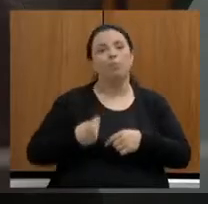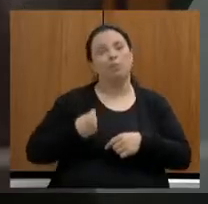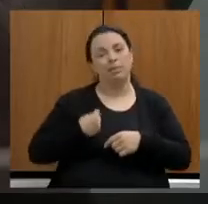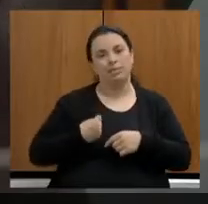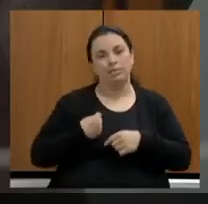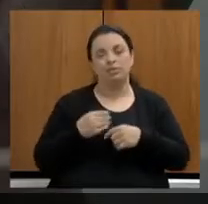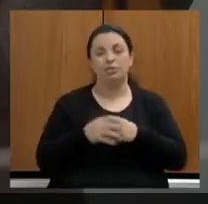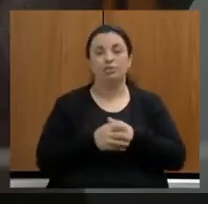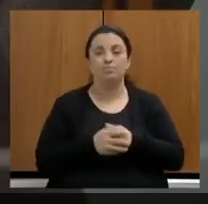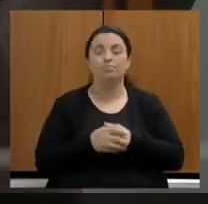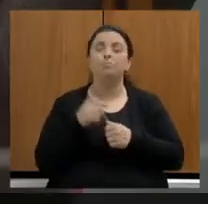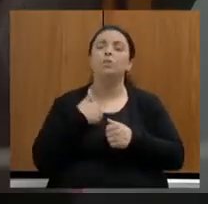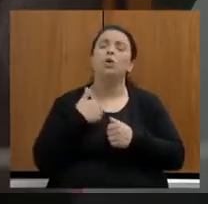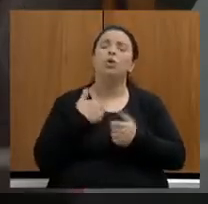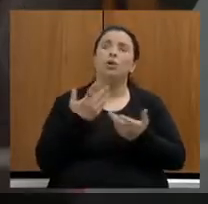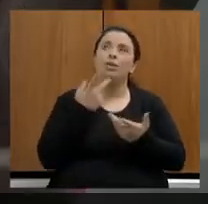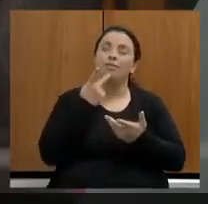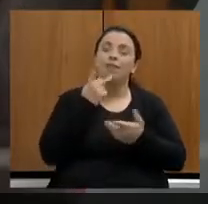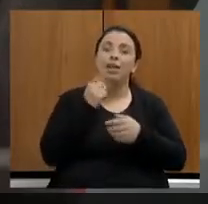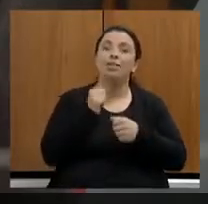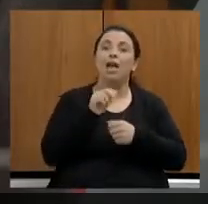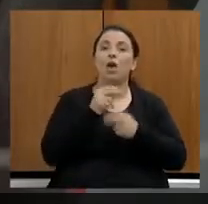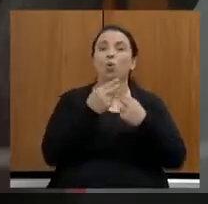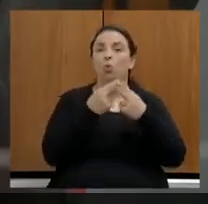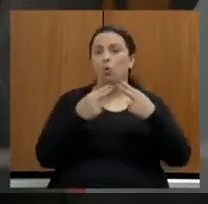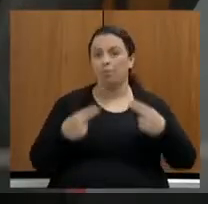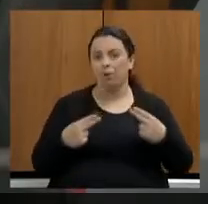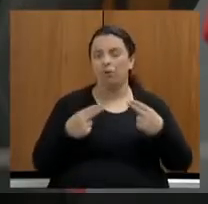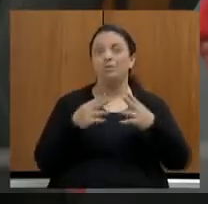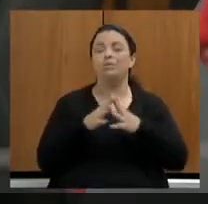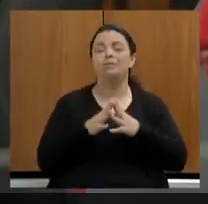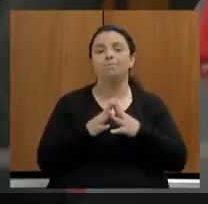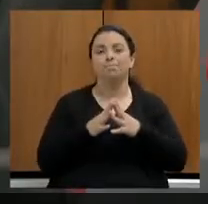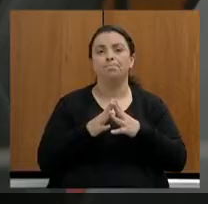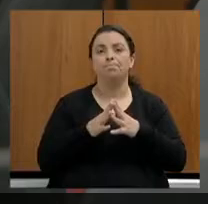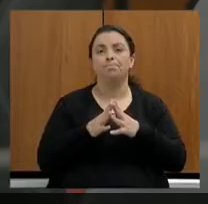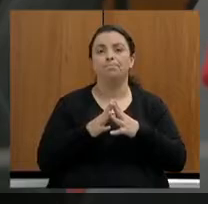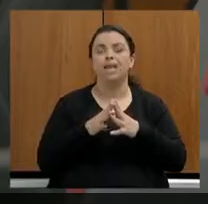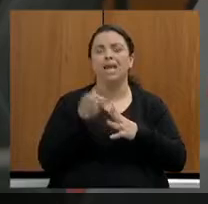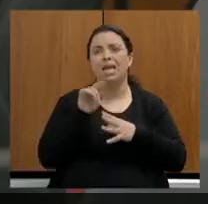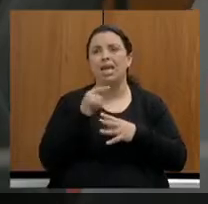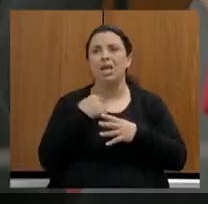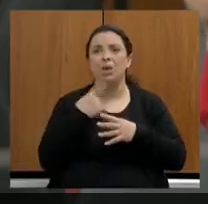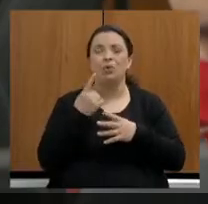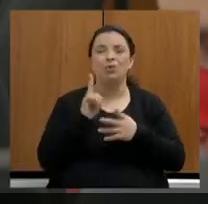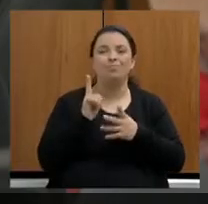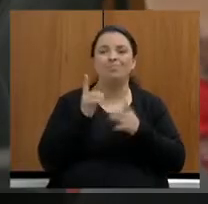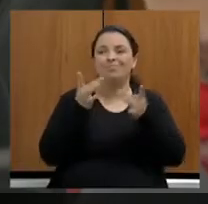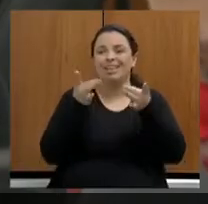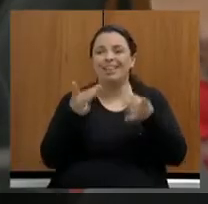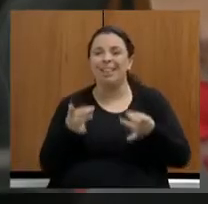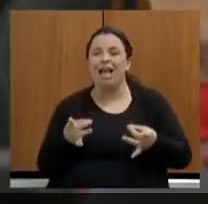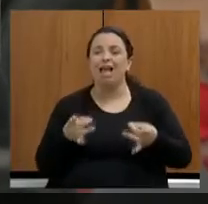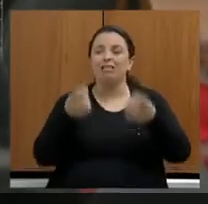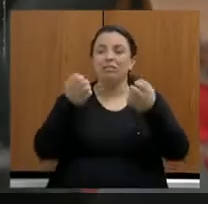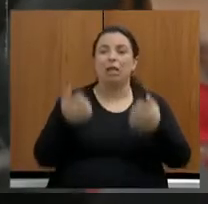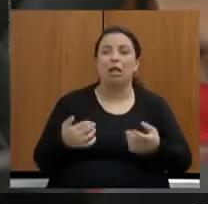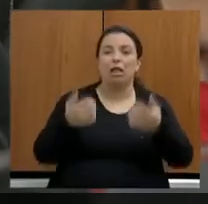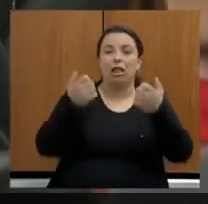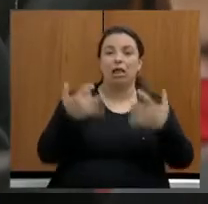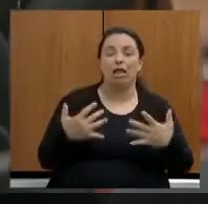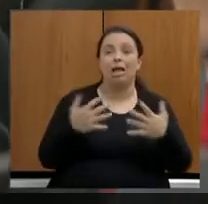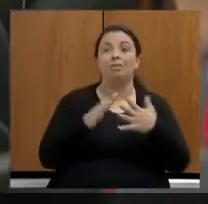com o tema da unimontes Deputado a situação que me faz não ser tão de e não trazer tanto detalhe